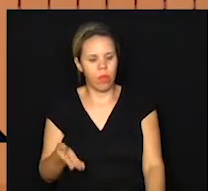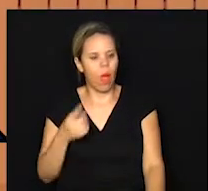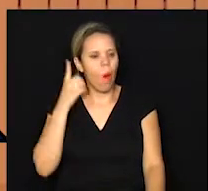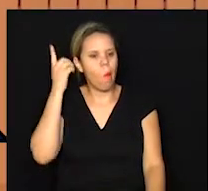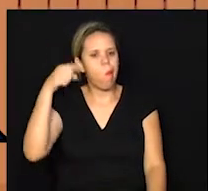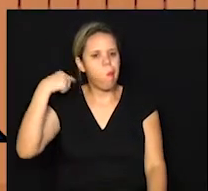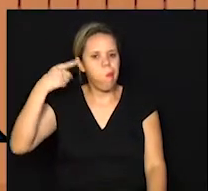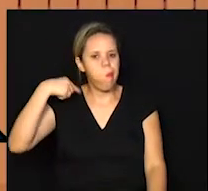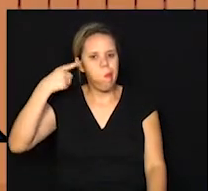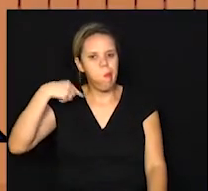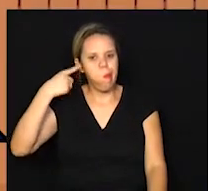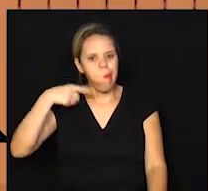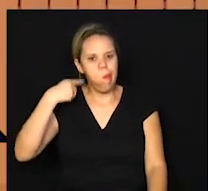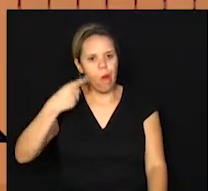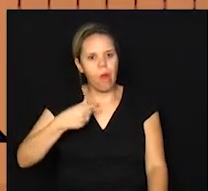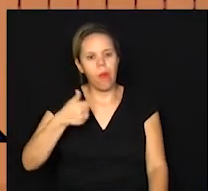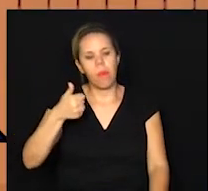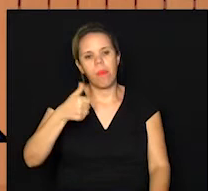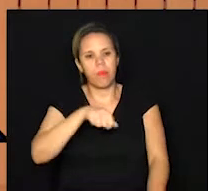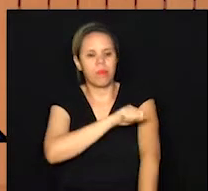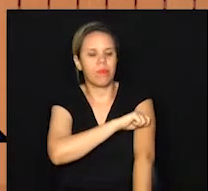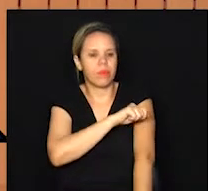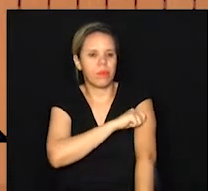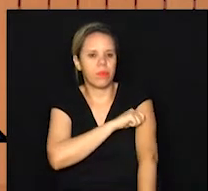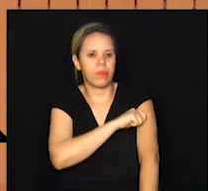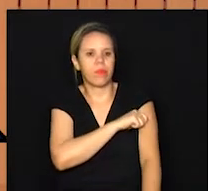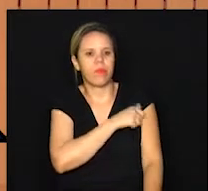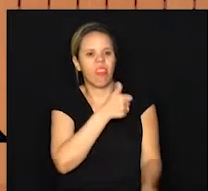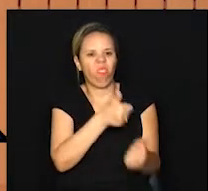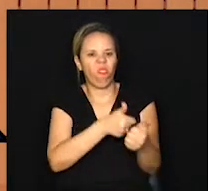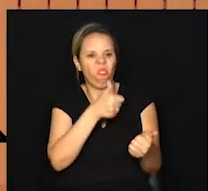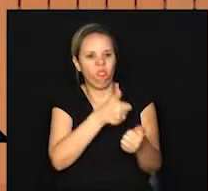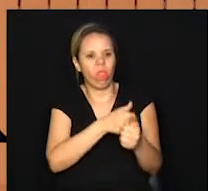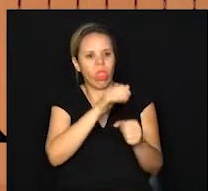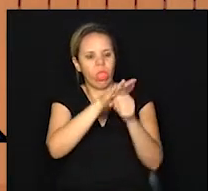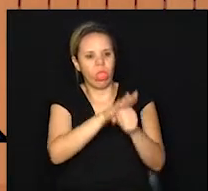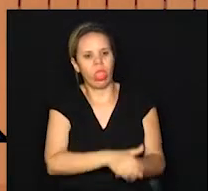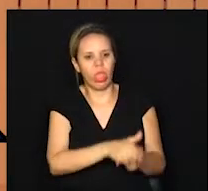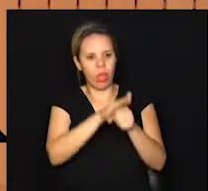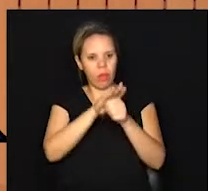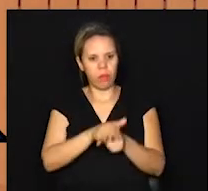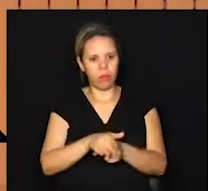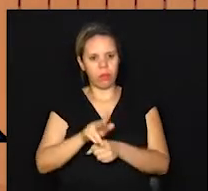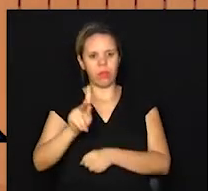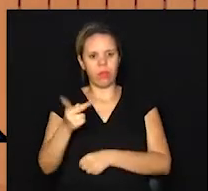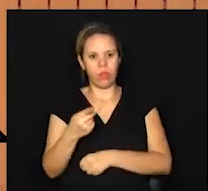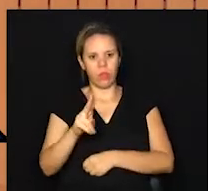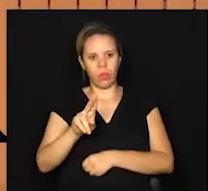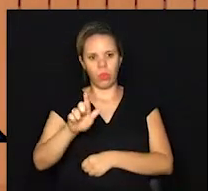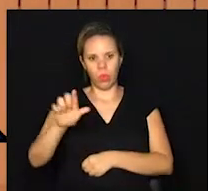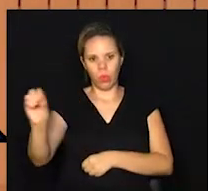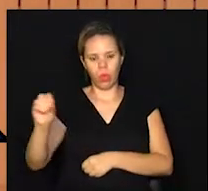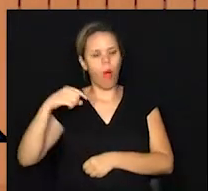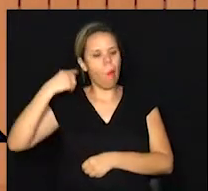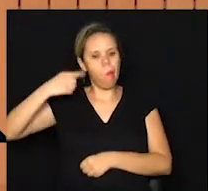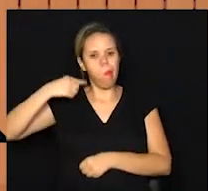advogada da primeira aluna vítima, o senhor Hugo Albuquerque, que é